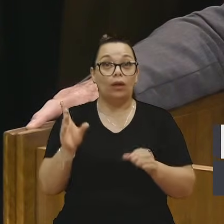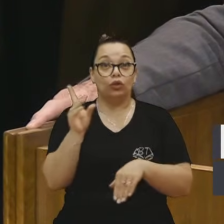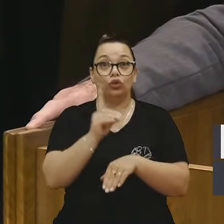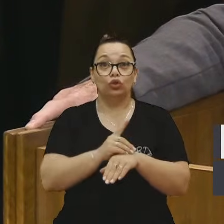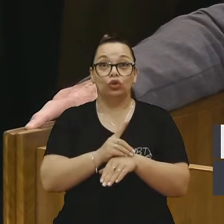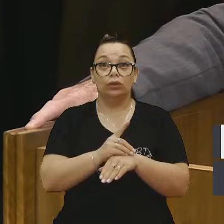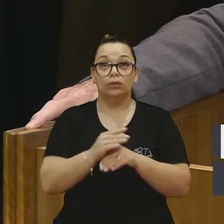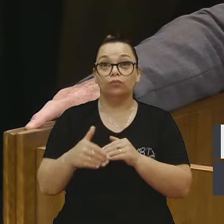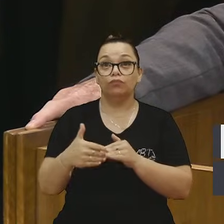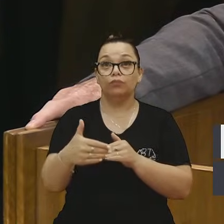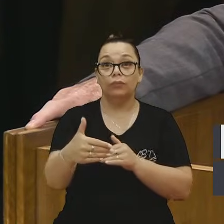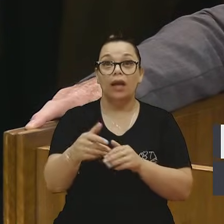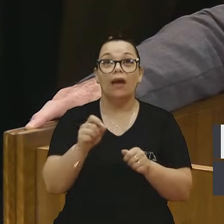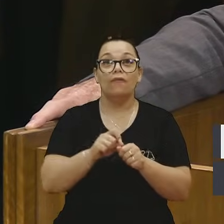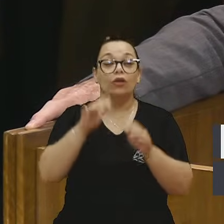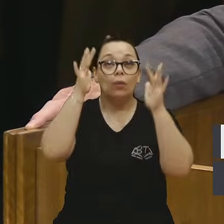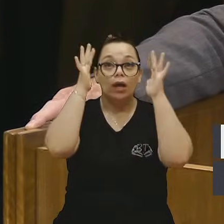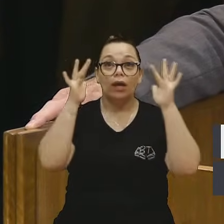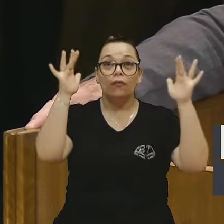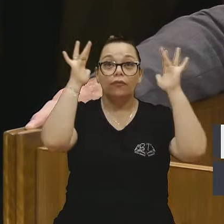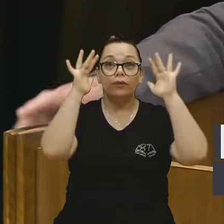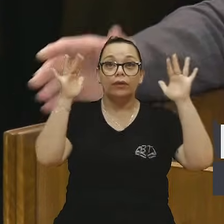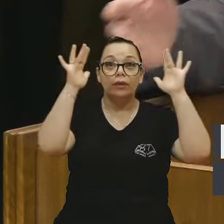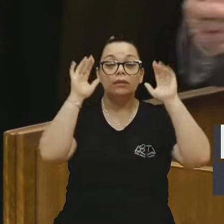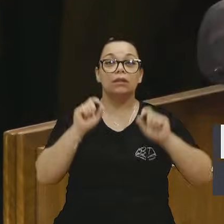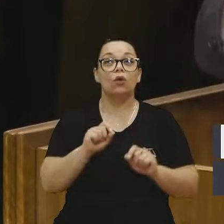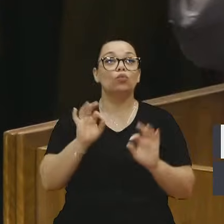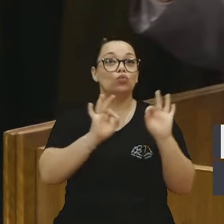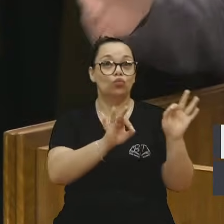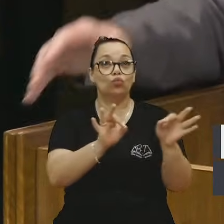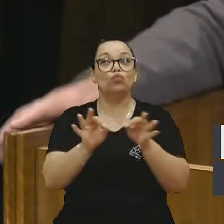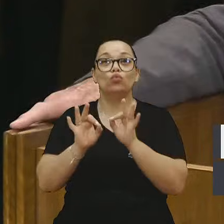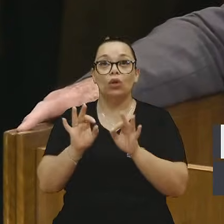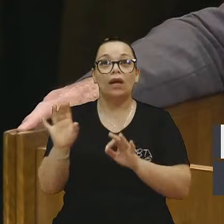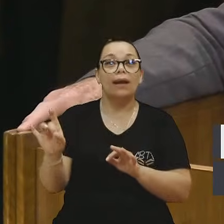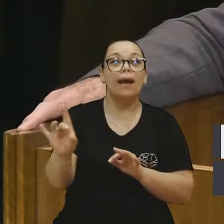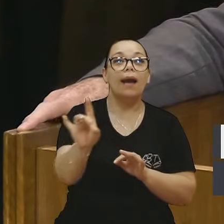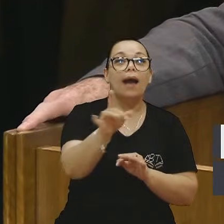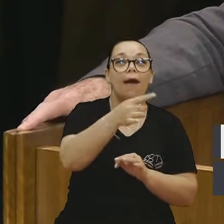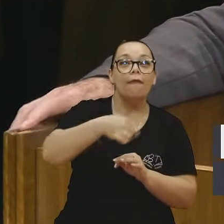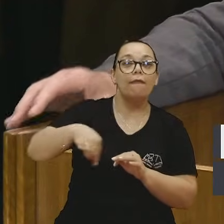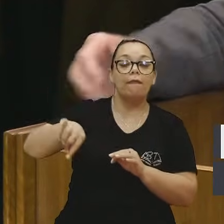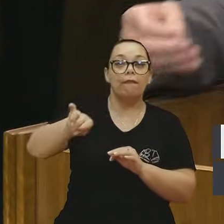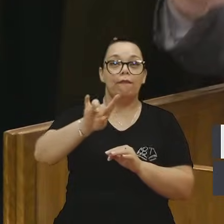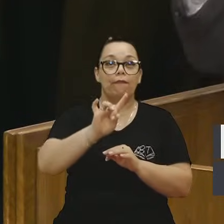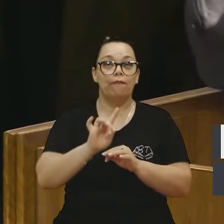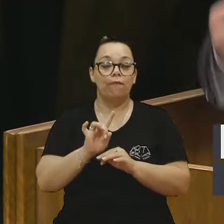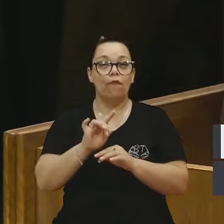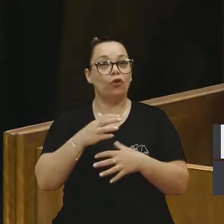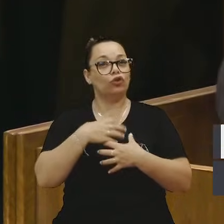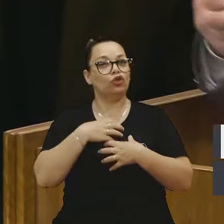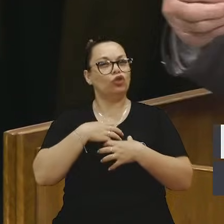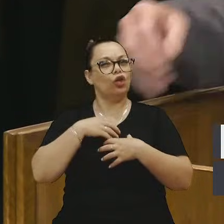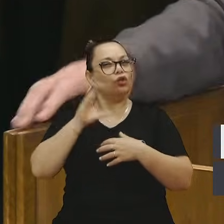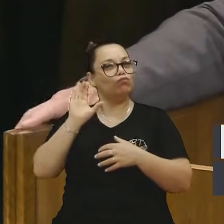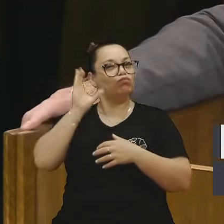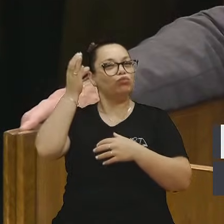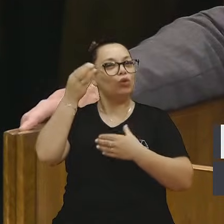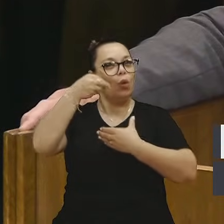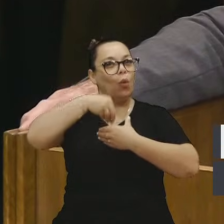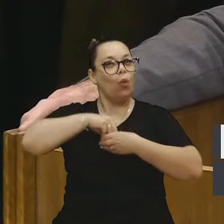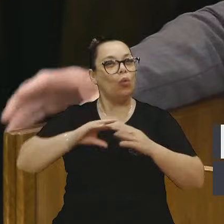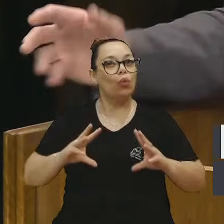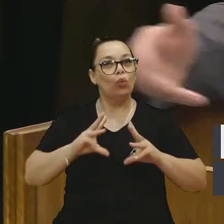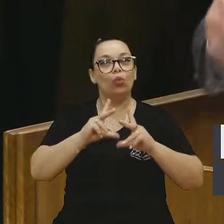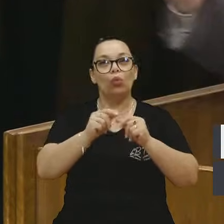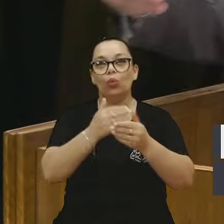a gente sempre faz uma reflexão. E tenho certeza que cada um de vocês se sente realizado por tudo aquilo